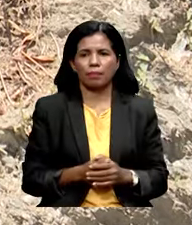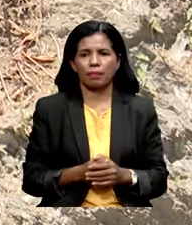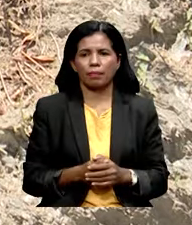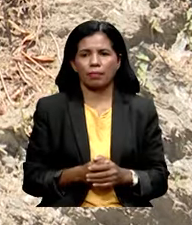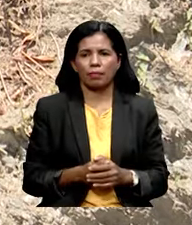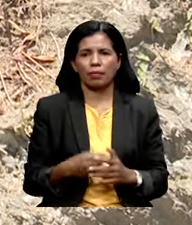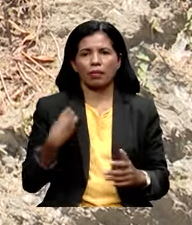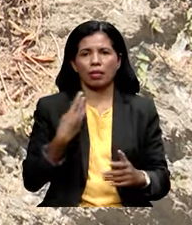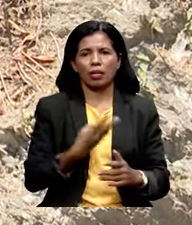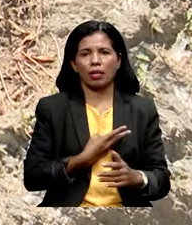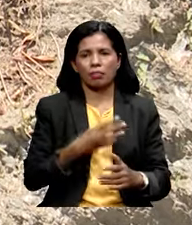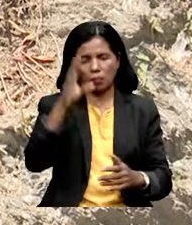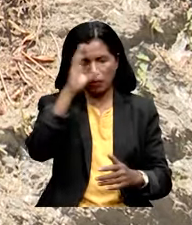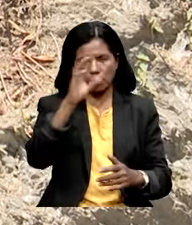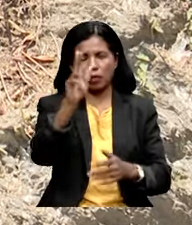A minha boca cosmos